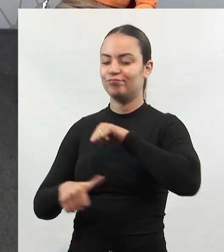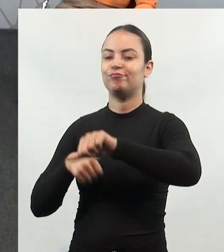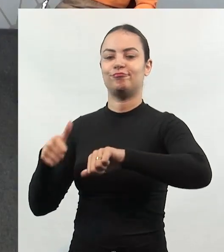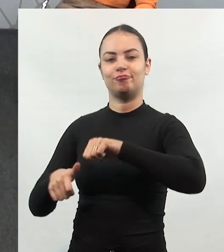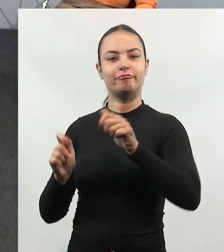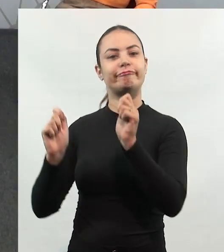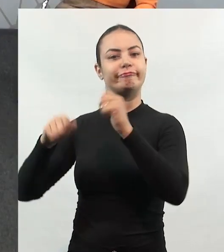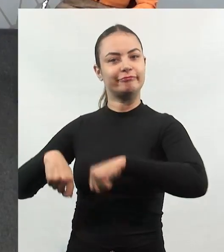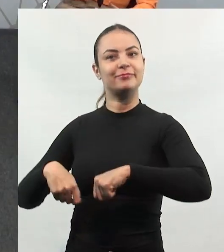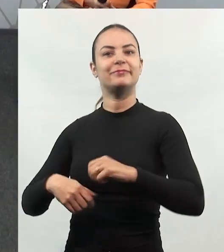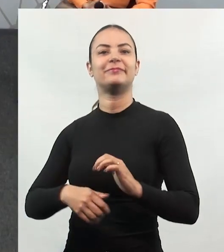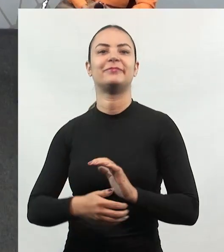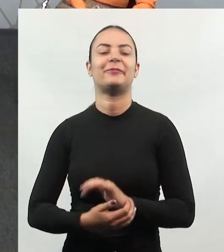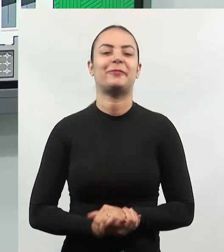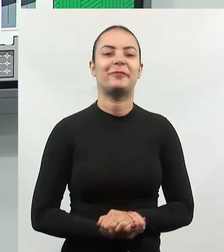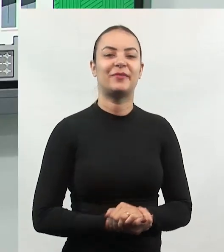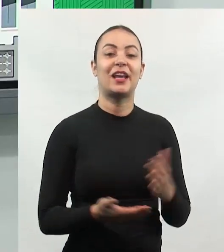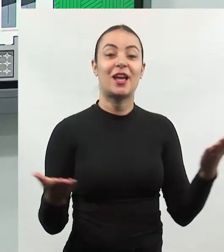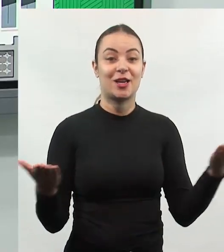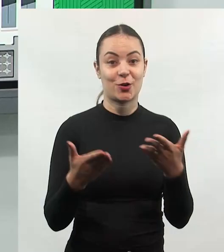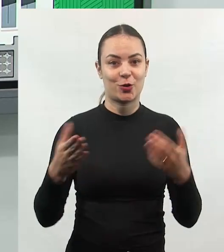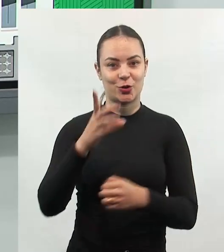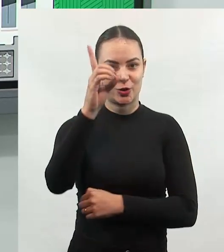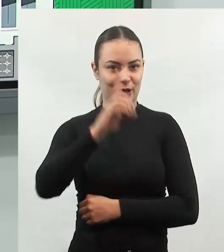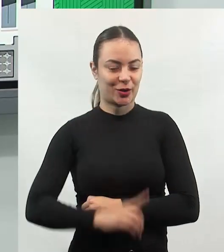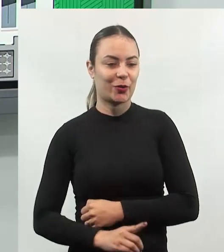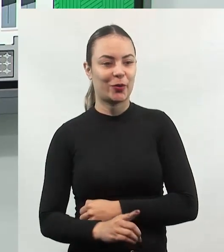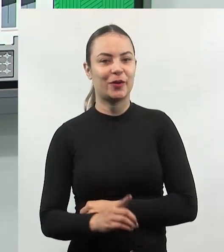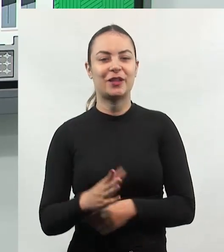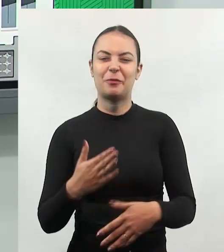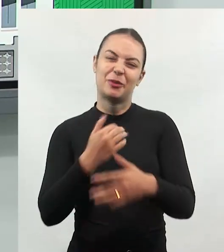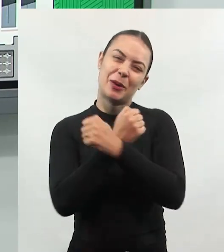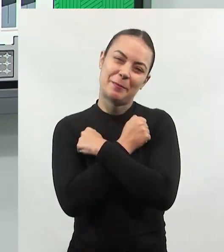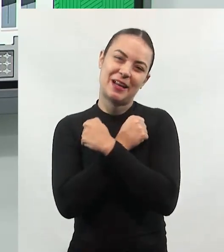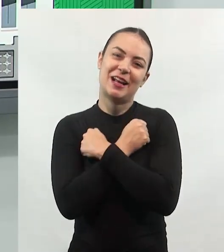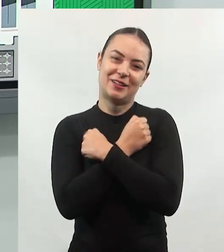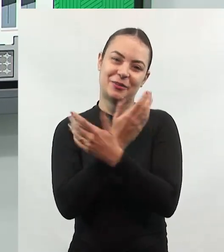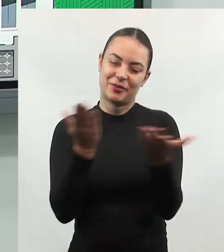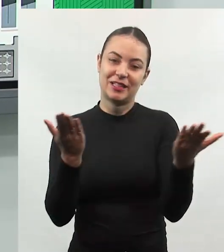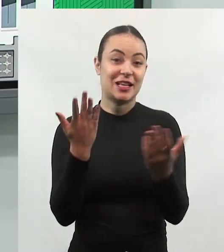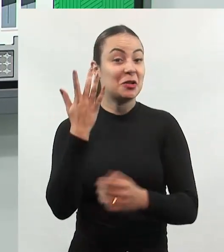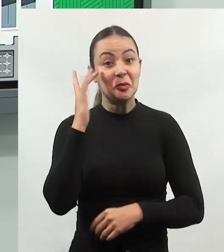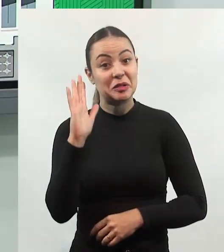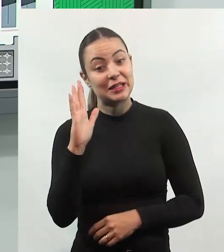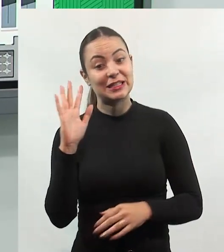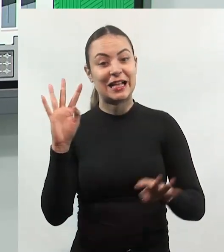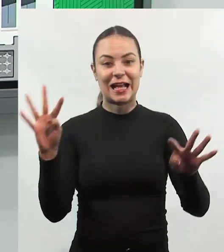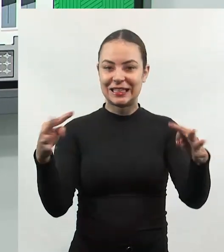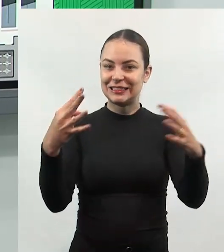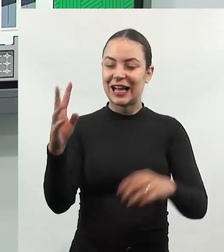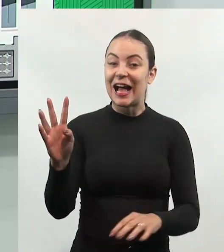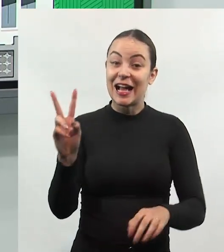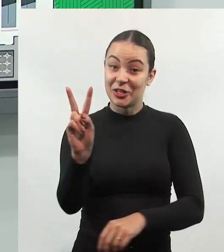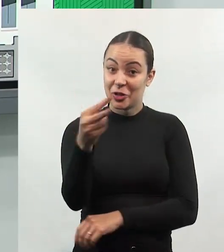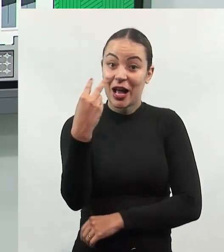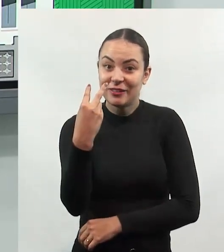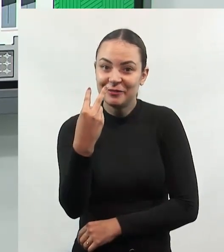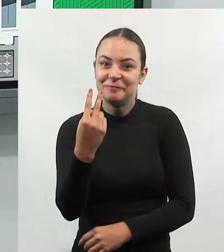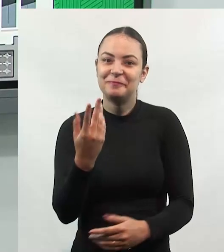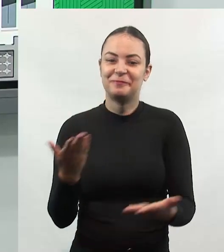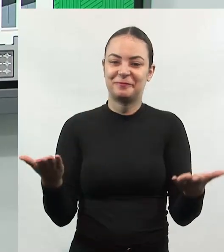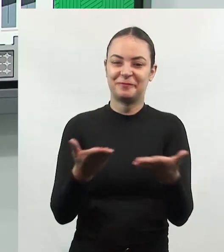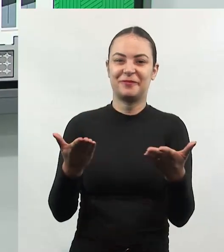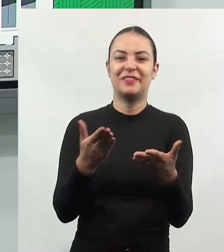Nós também. temos Nossa, muita que legal. participação aqui, ó. A Elisângela Regis Maldonado parabenizando o evento, dizendo que rememorar